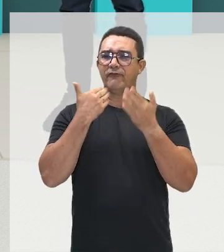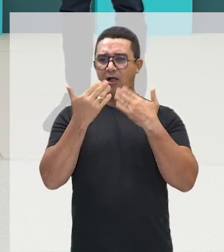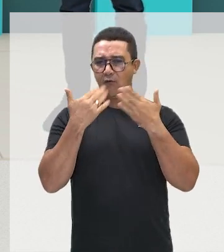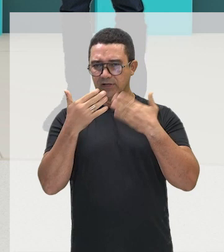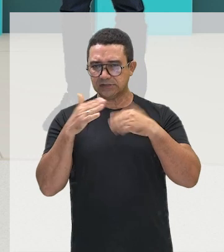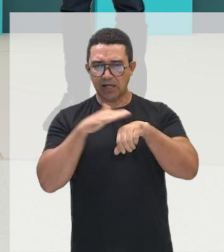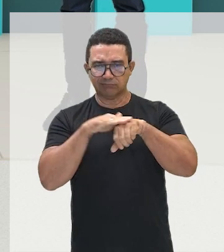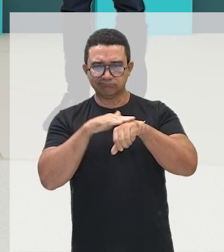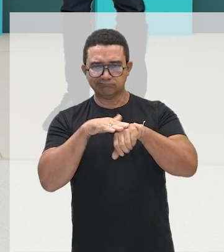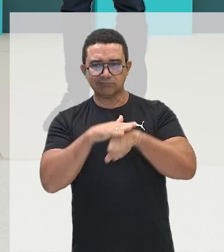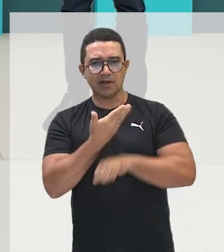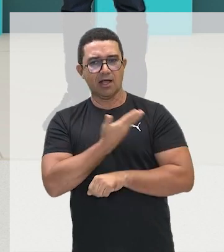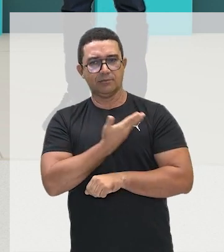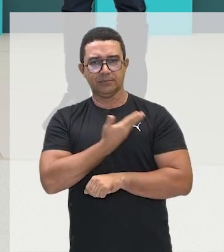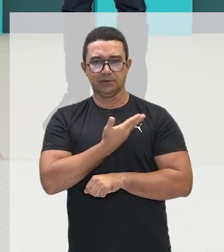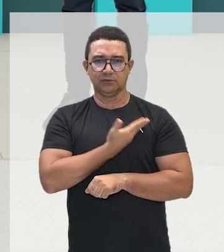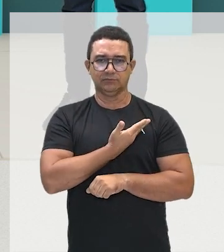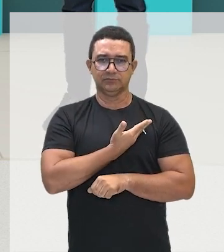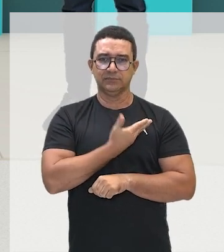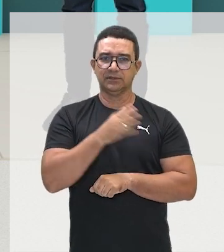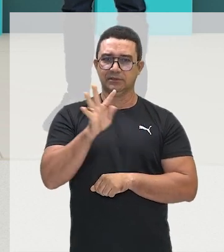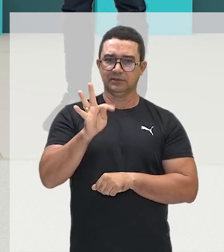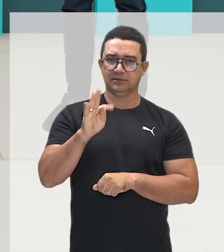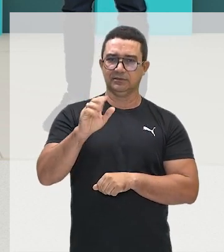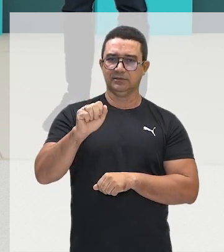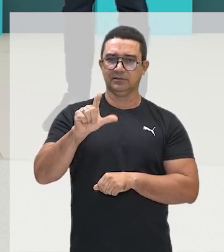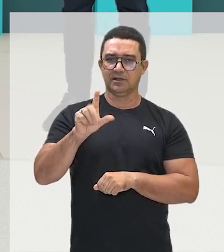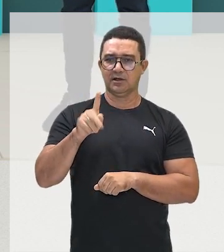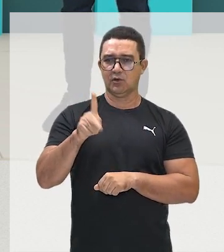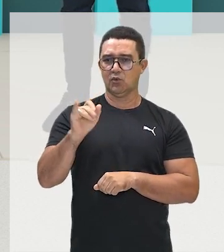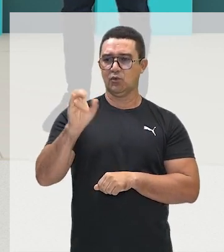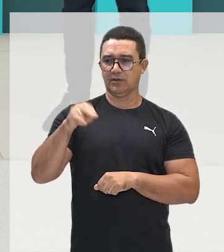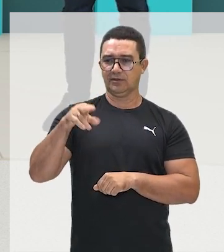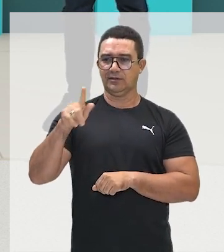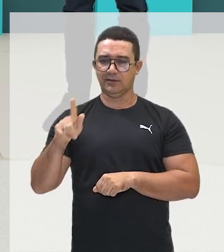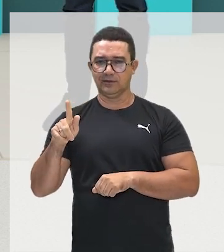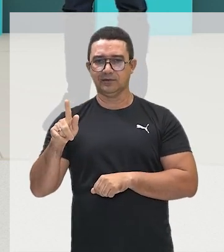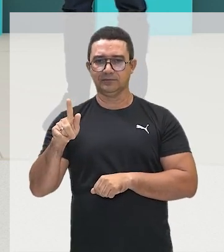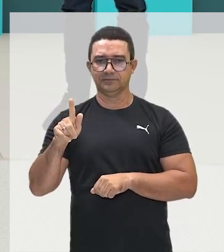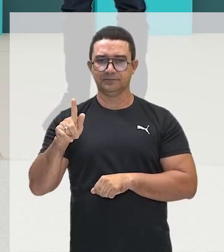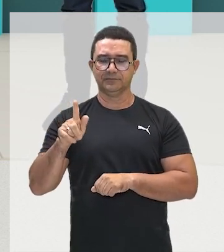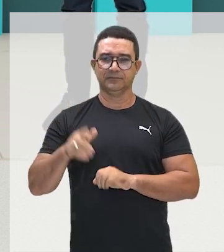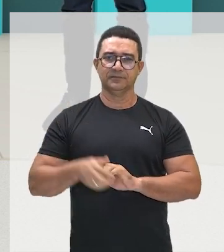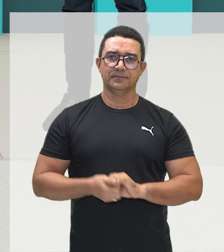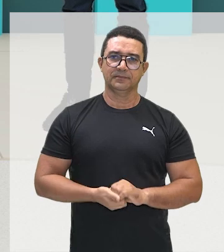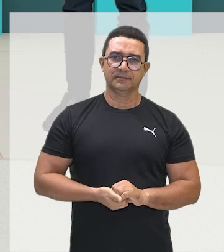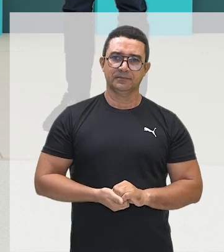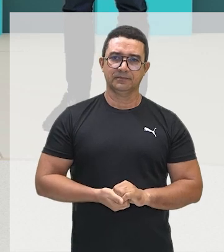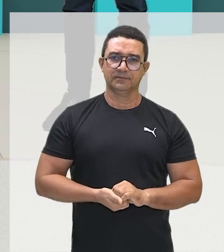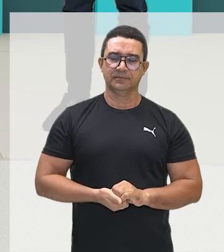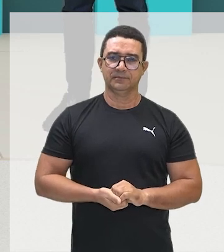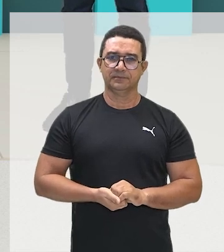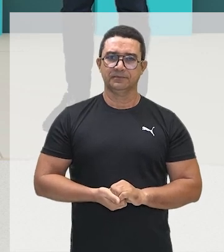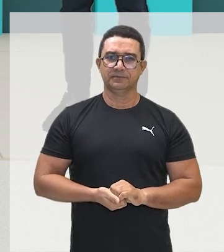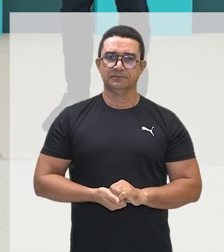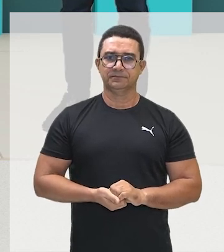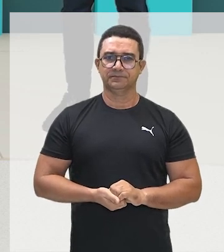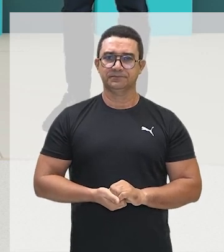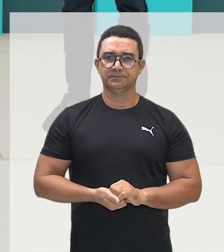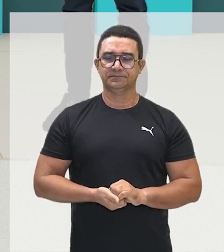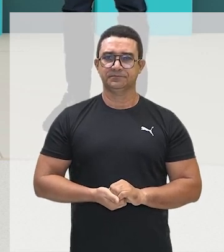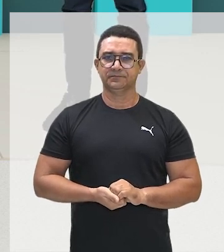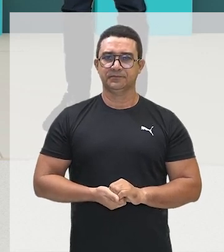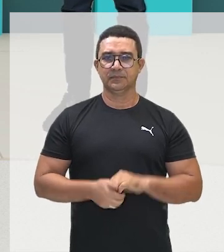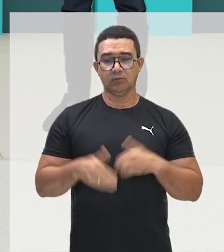palavrinha peers, ele substitui, então, um sinônimo de colleagues ou brothers, friends,